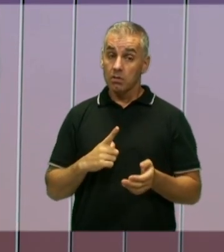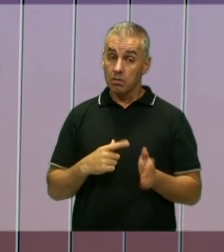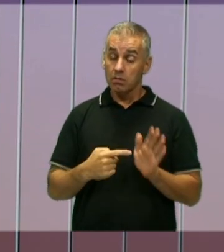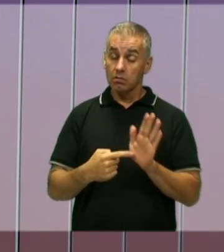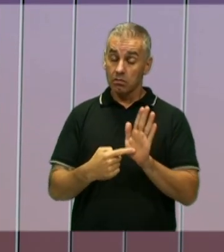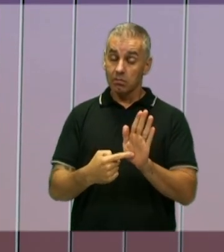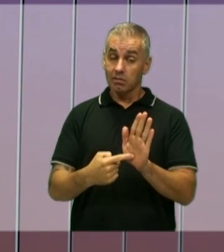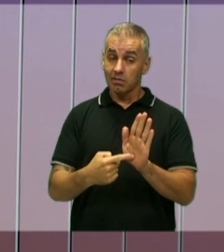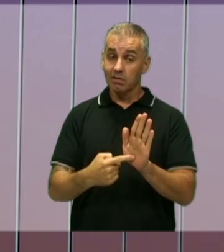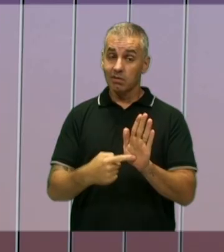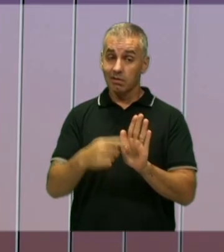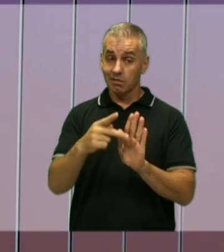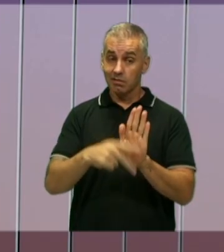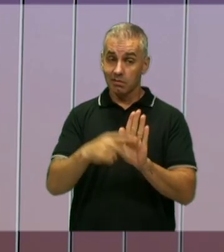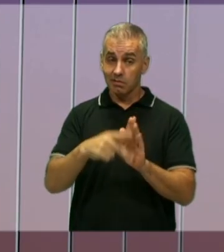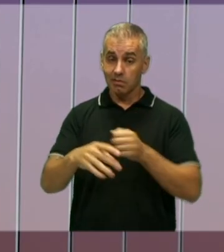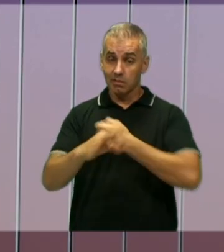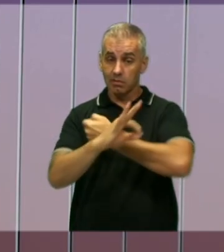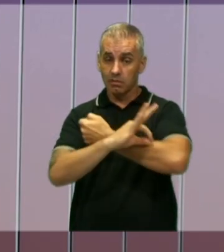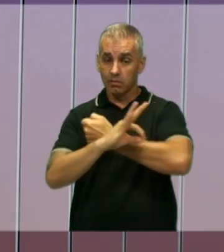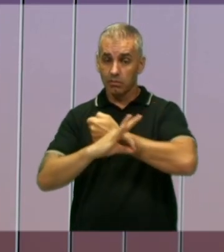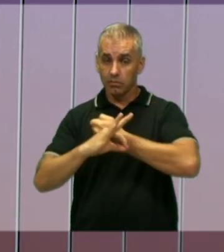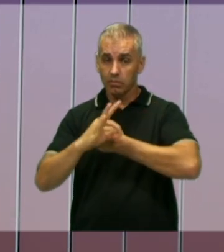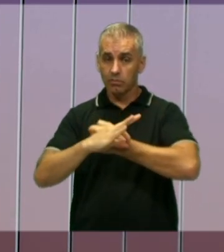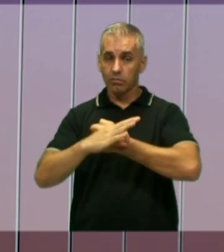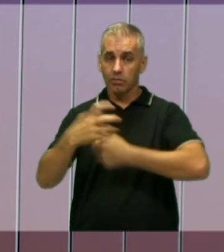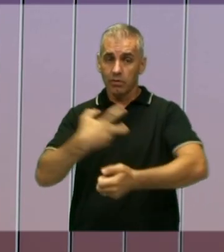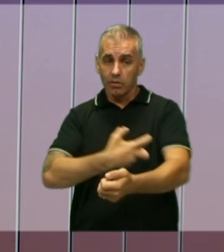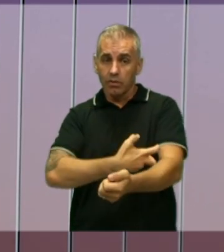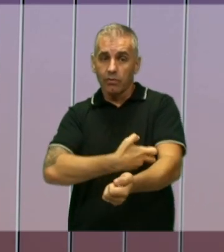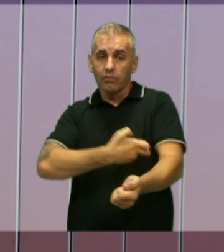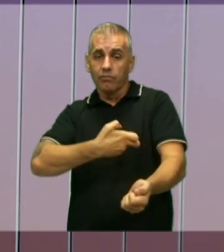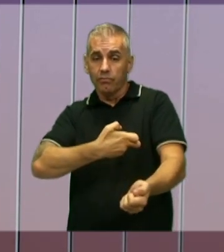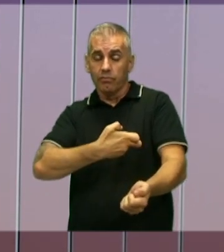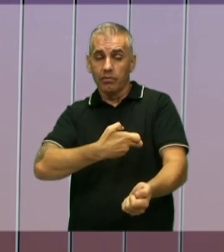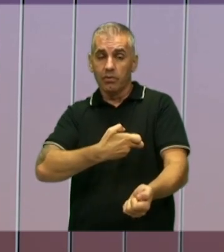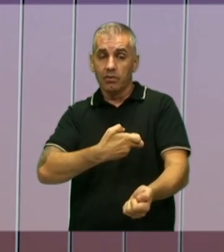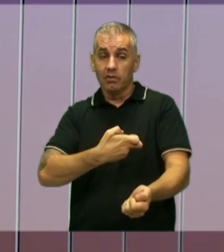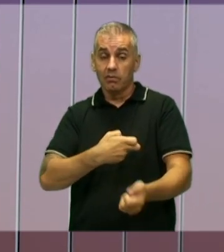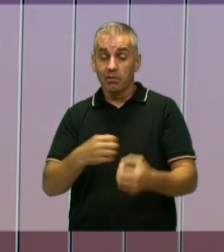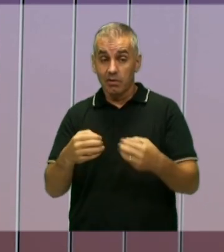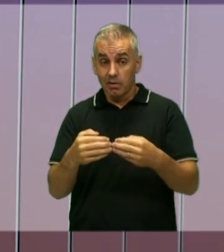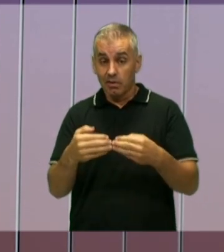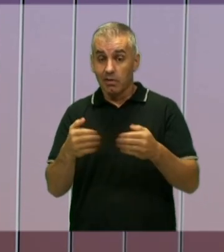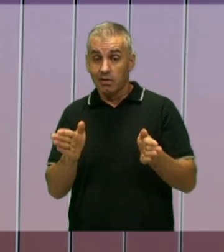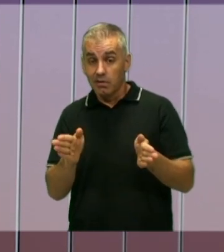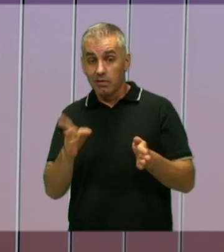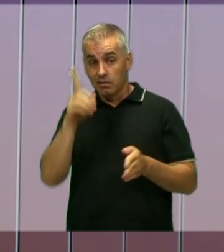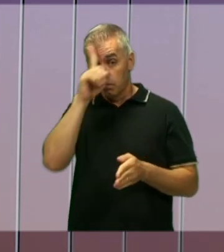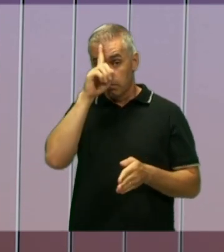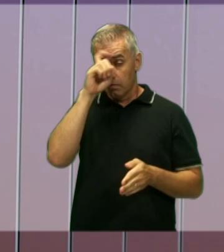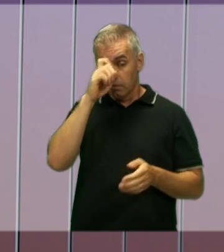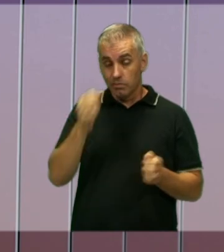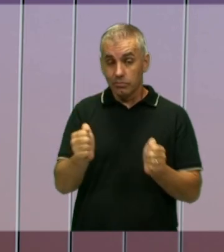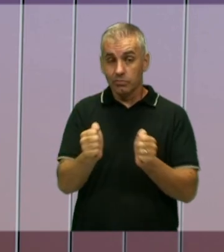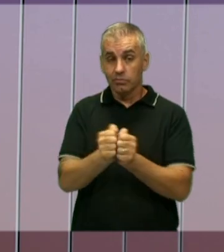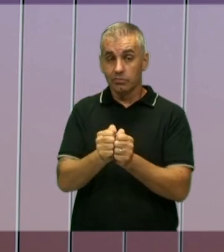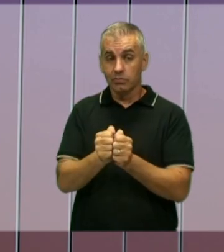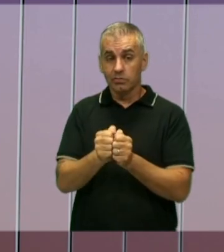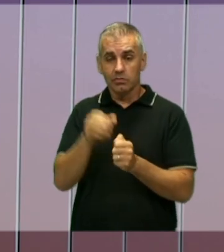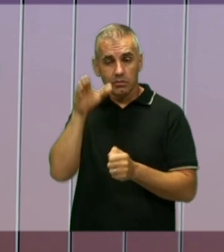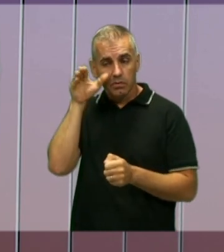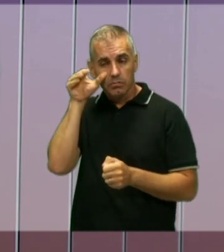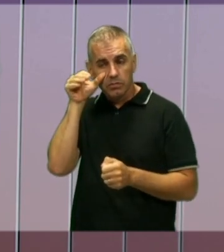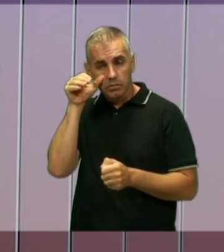que o protocolo de trombólise venosa, enfim, foi inaugurado no hospital, né, juntamente com a ala de observação neurológica.